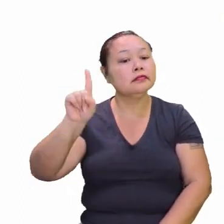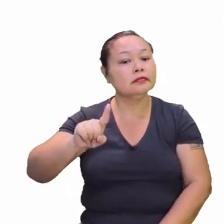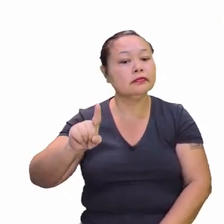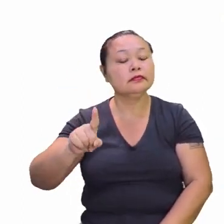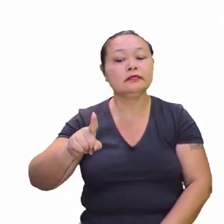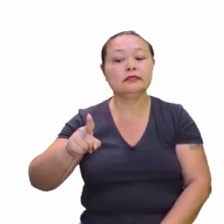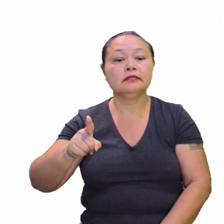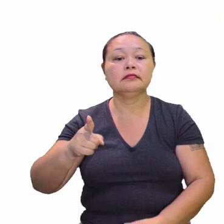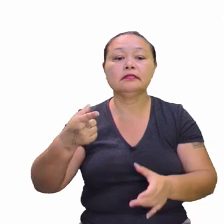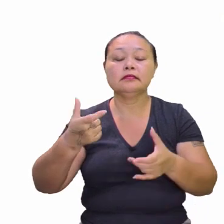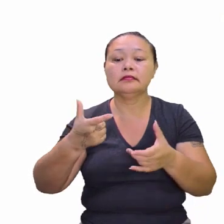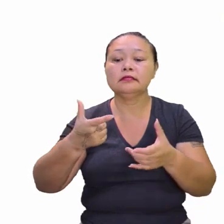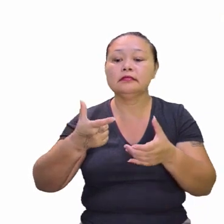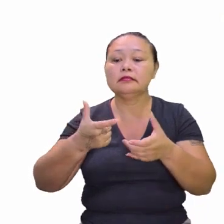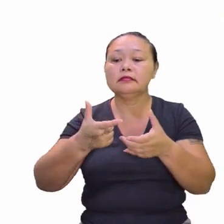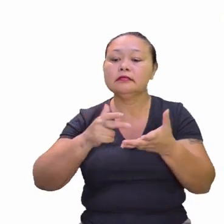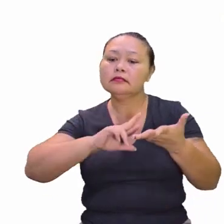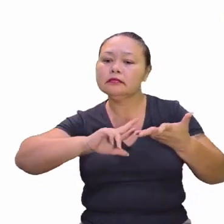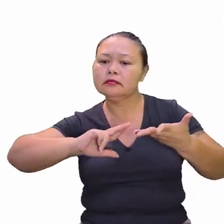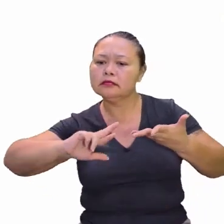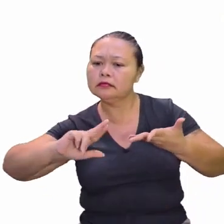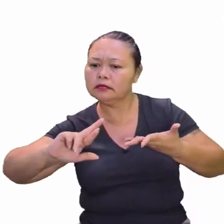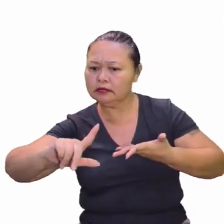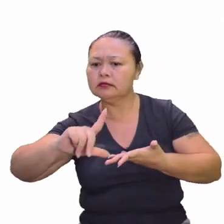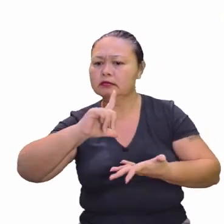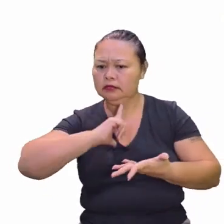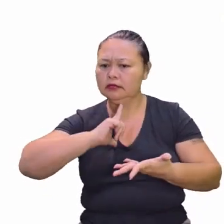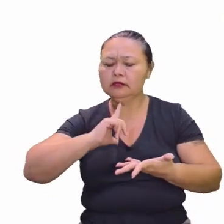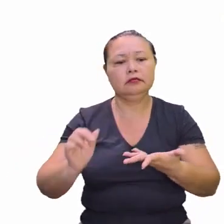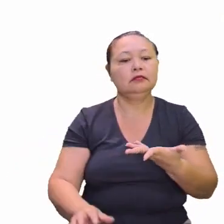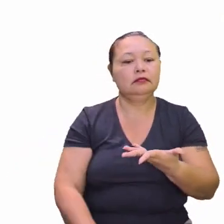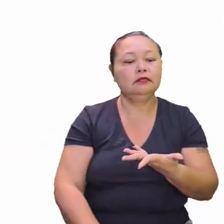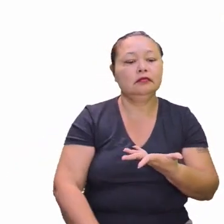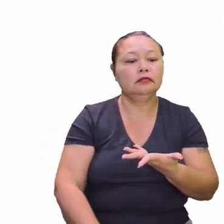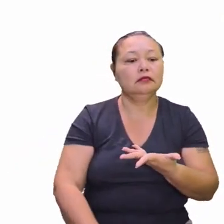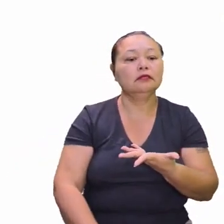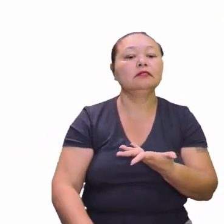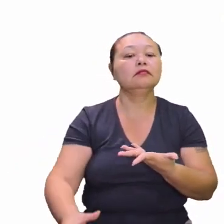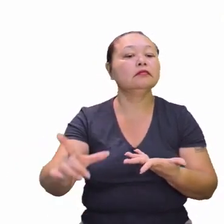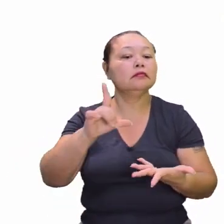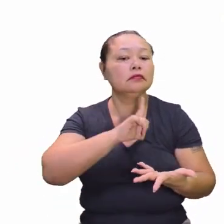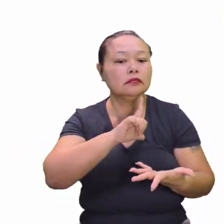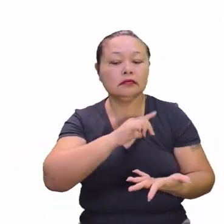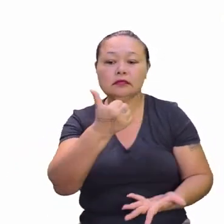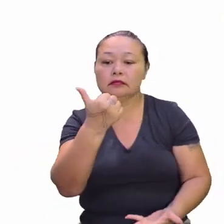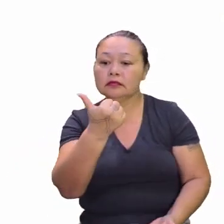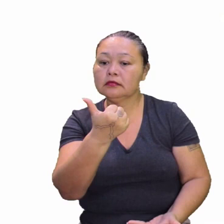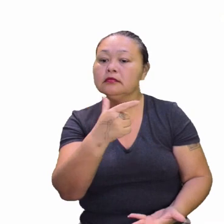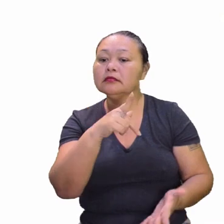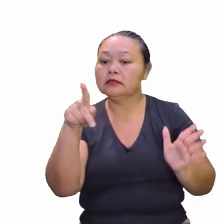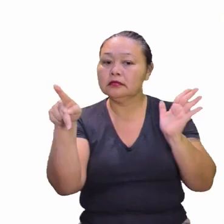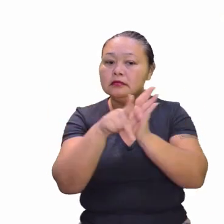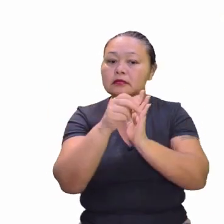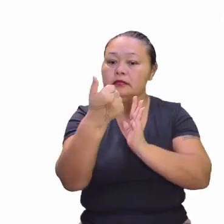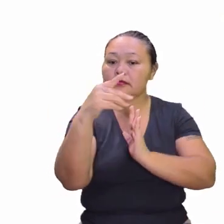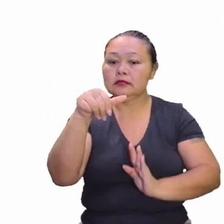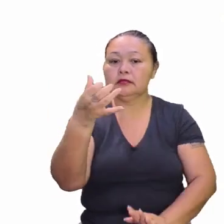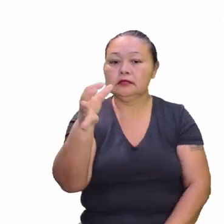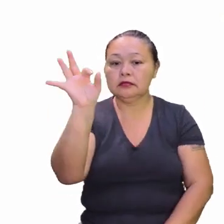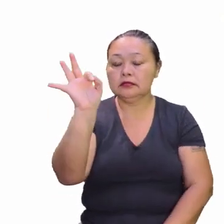que A. É altamente diversificada. B. É responsável